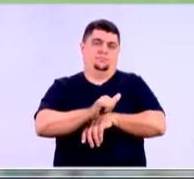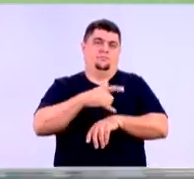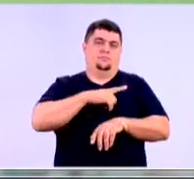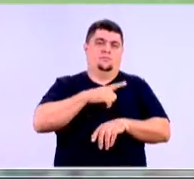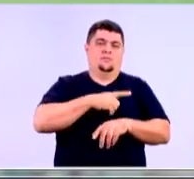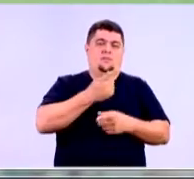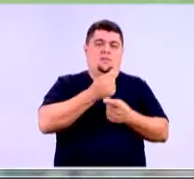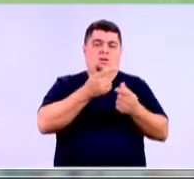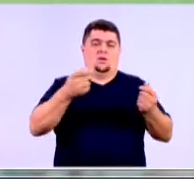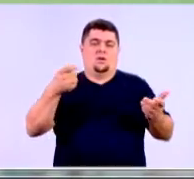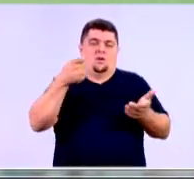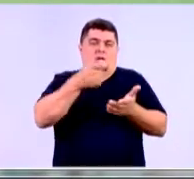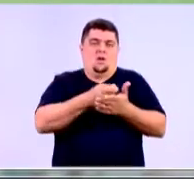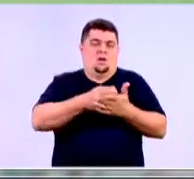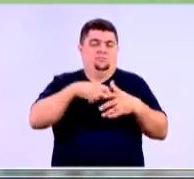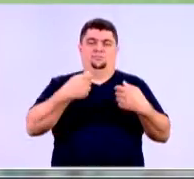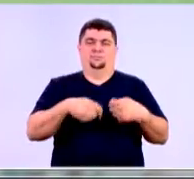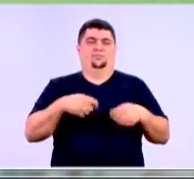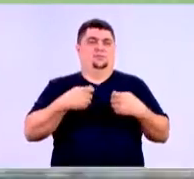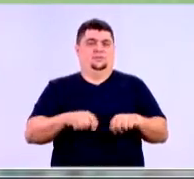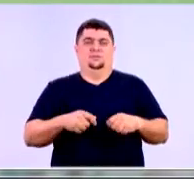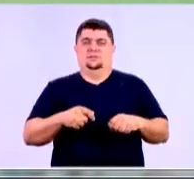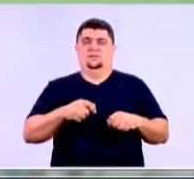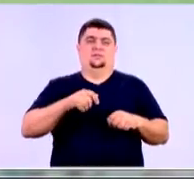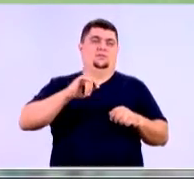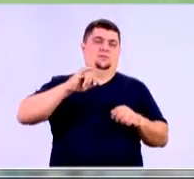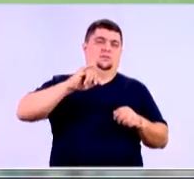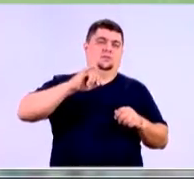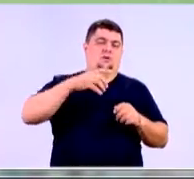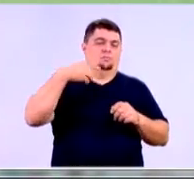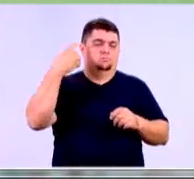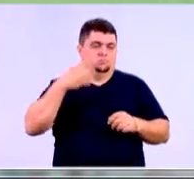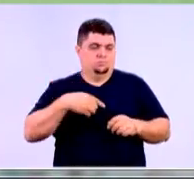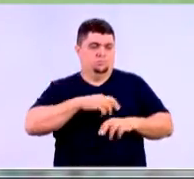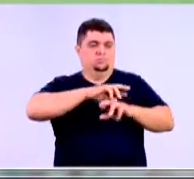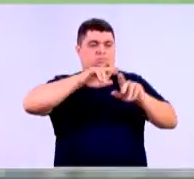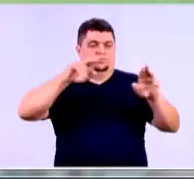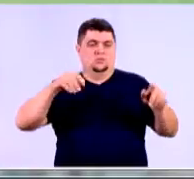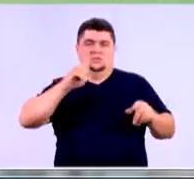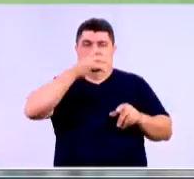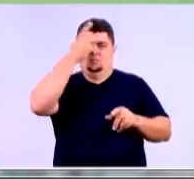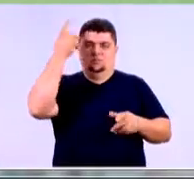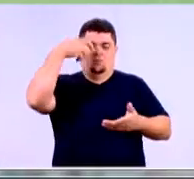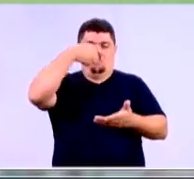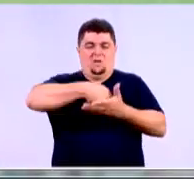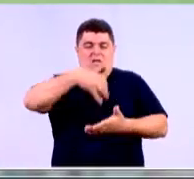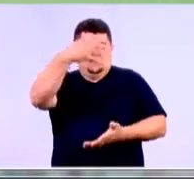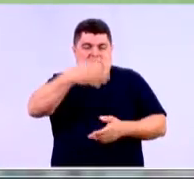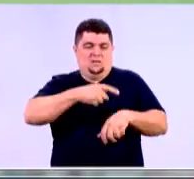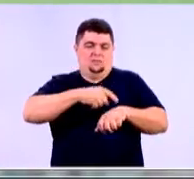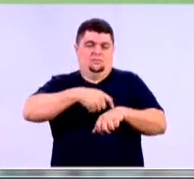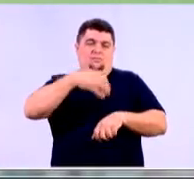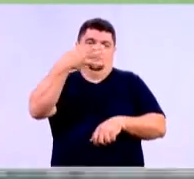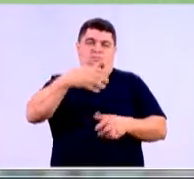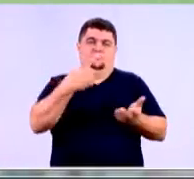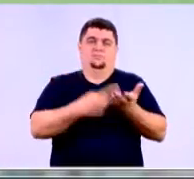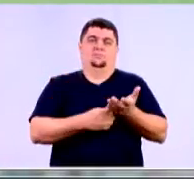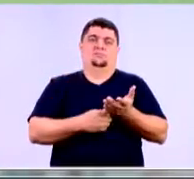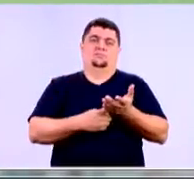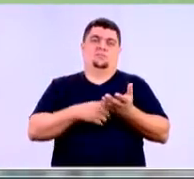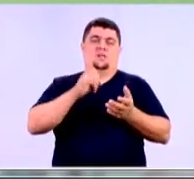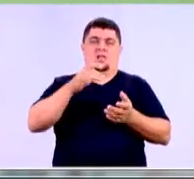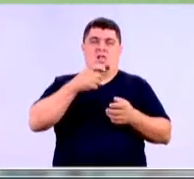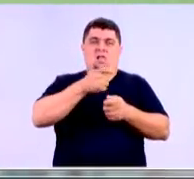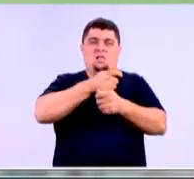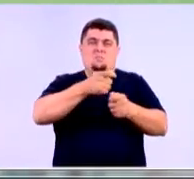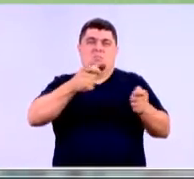gastos que você não precisaria incorrer caso seus clientes fossem pontuais nos pagamentos. Esses gastos,